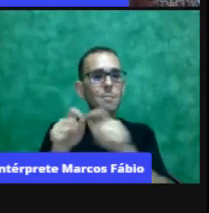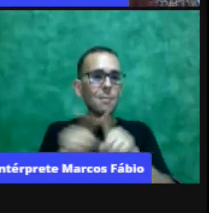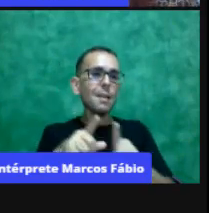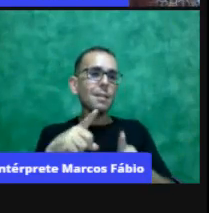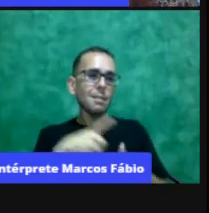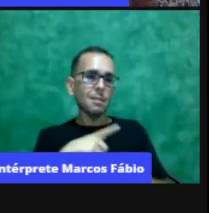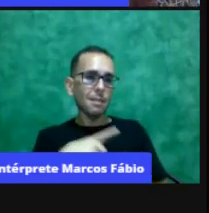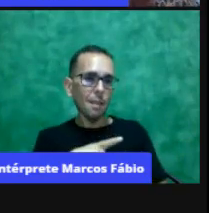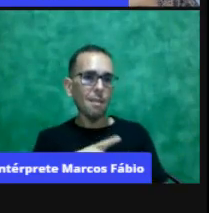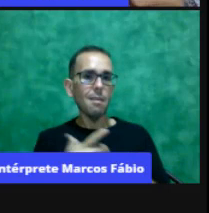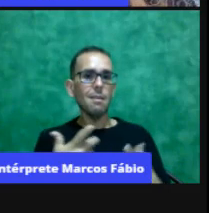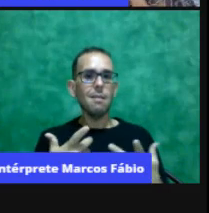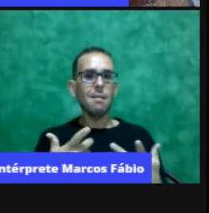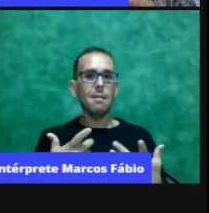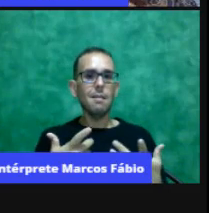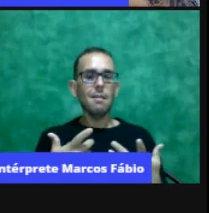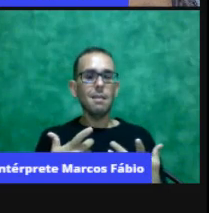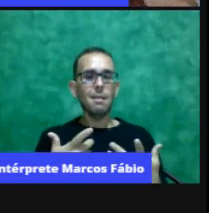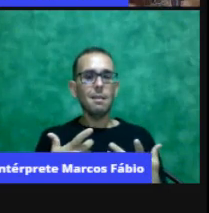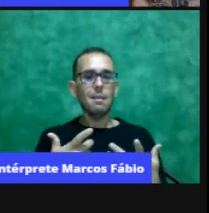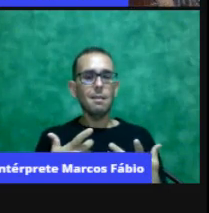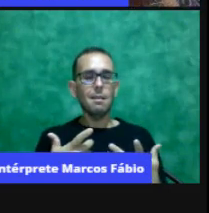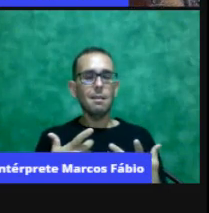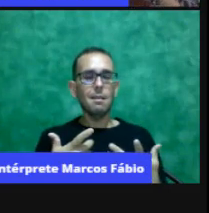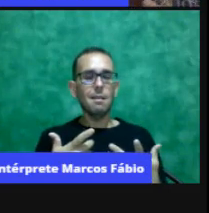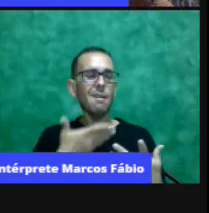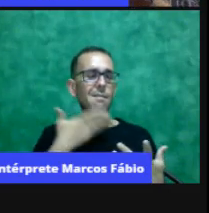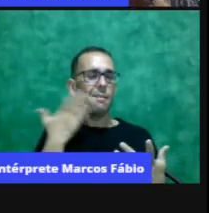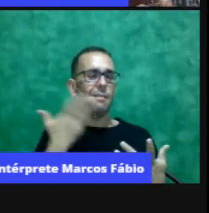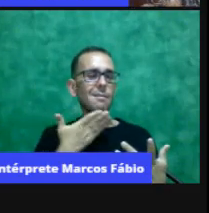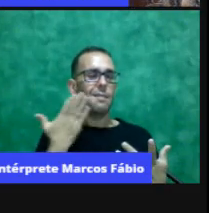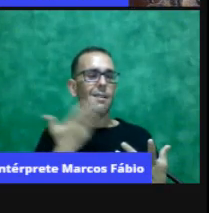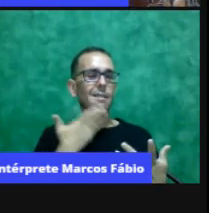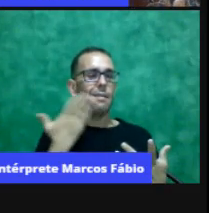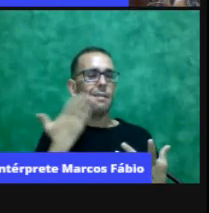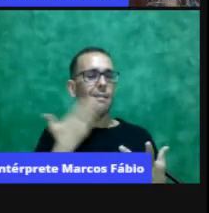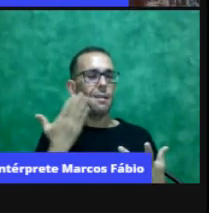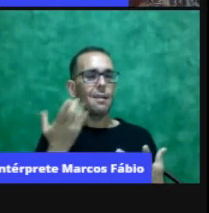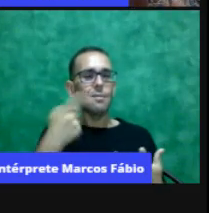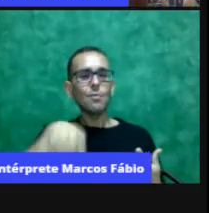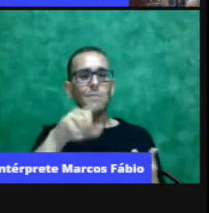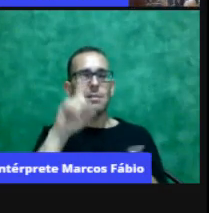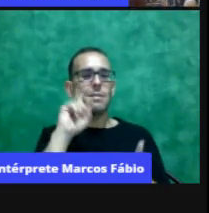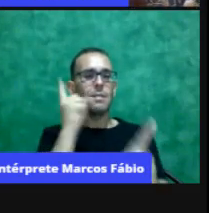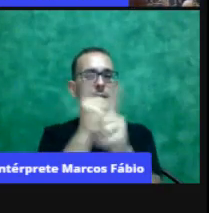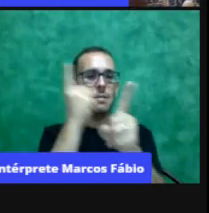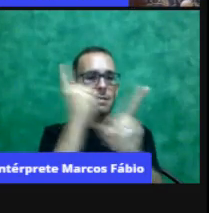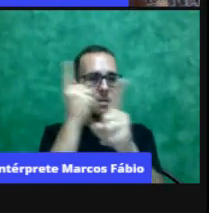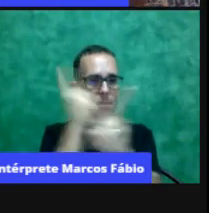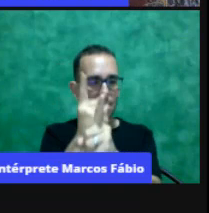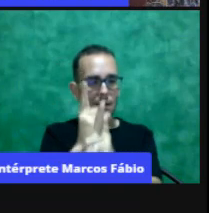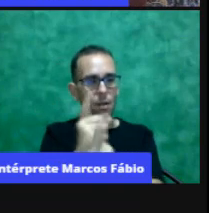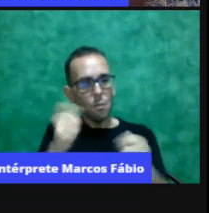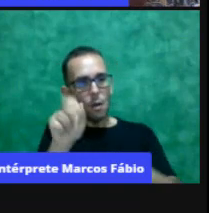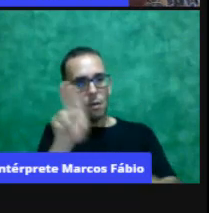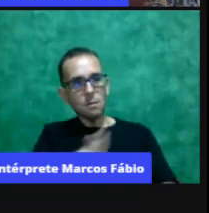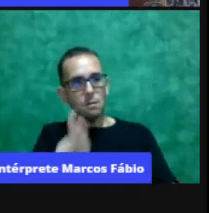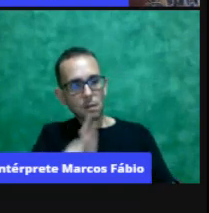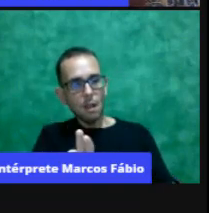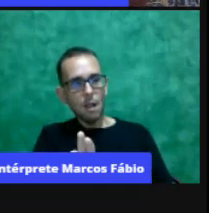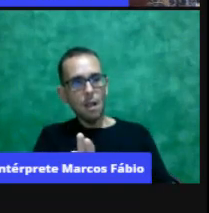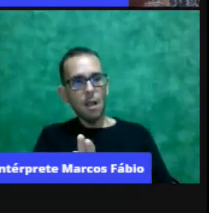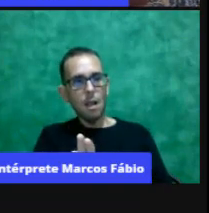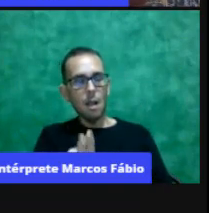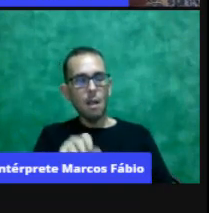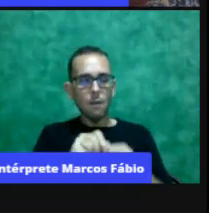tem uma facilidade, as pessoas encontraram um jeito de utilizá-lo, não só para